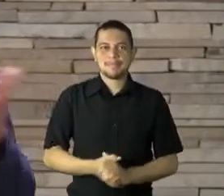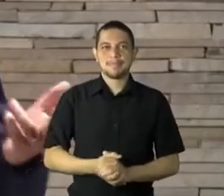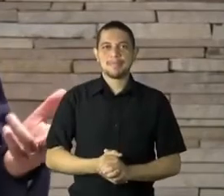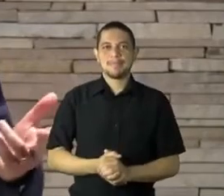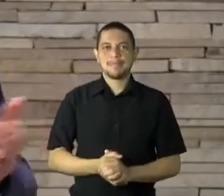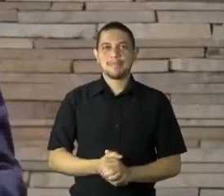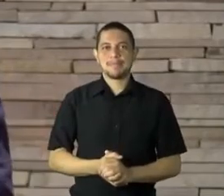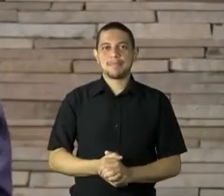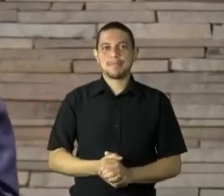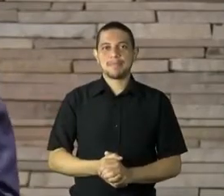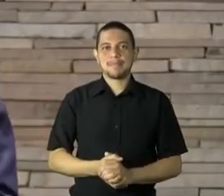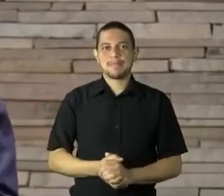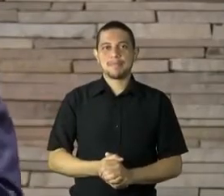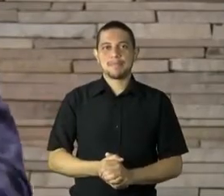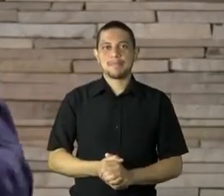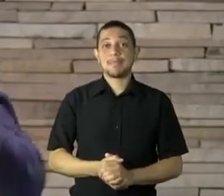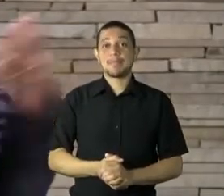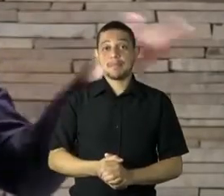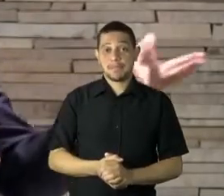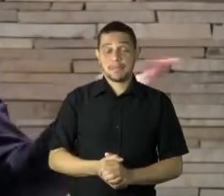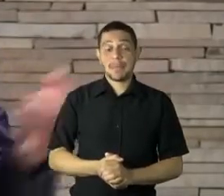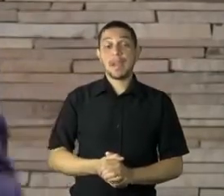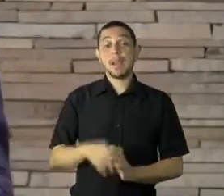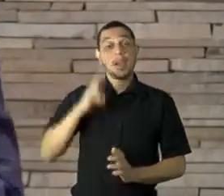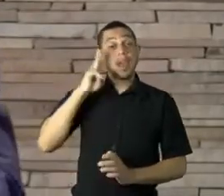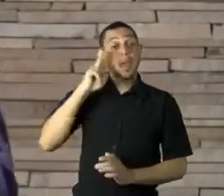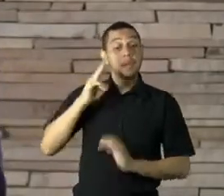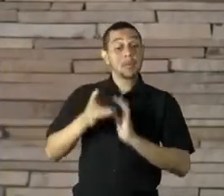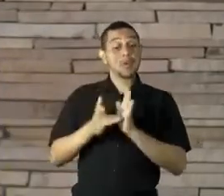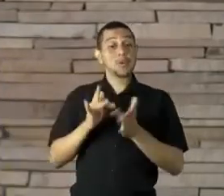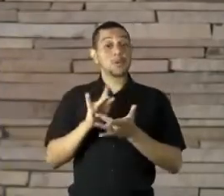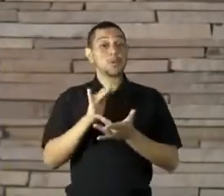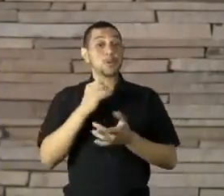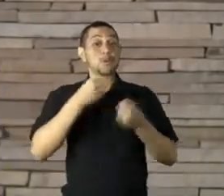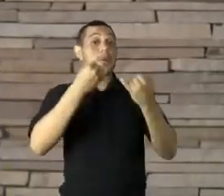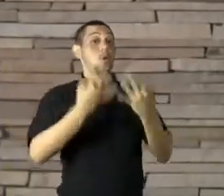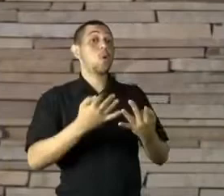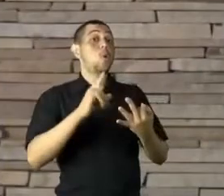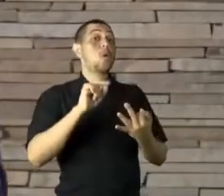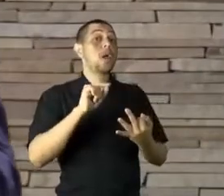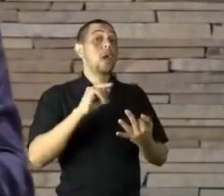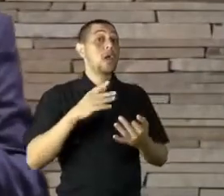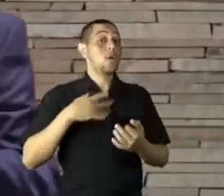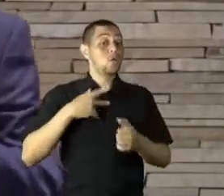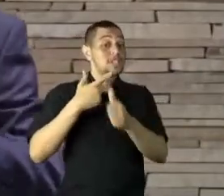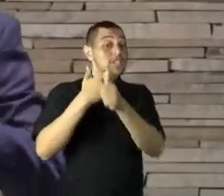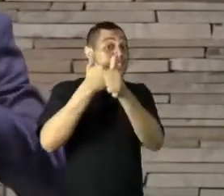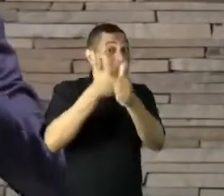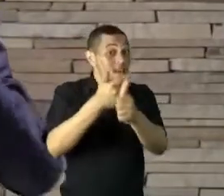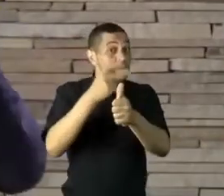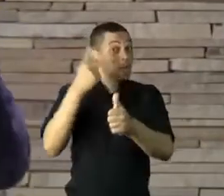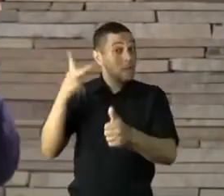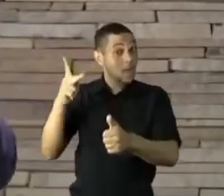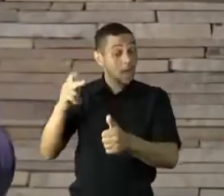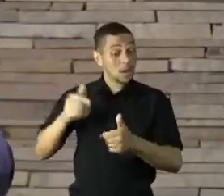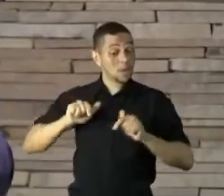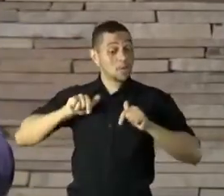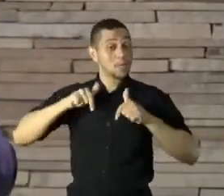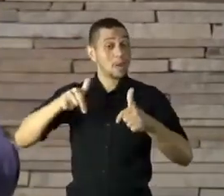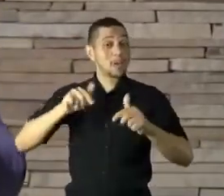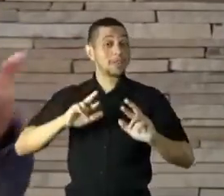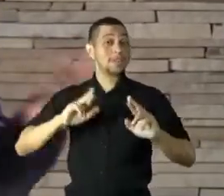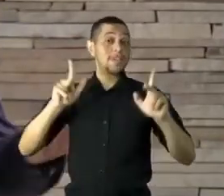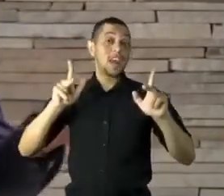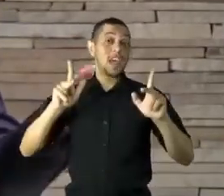discípulos não é se comportam de maneira diferente porque se ele fosse rei e tivesse interessado em estabelecer